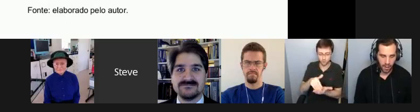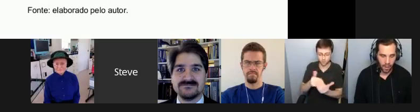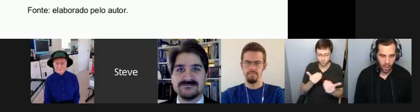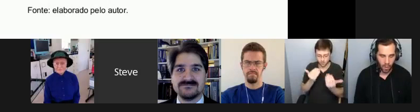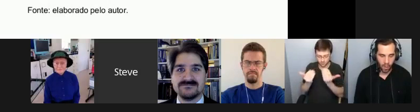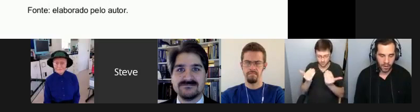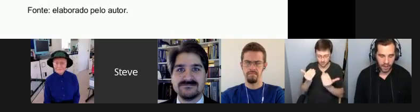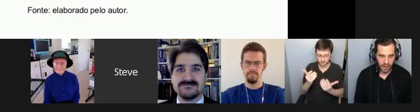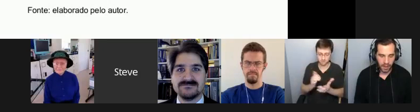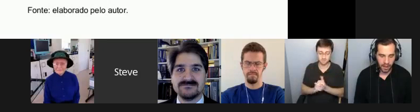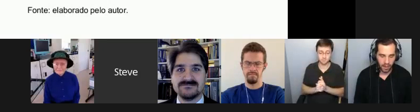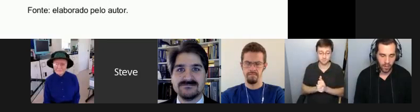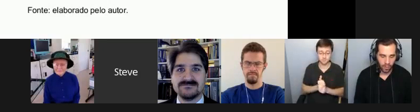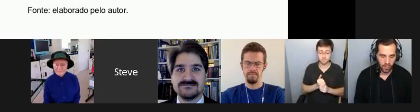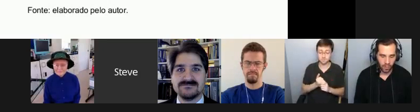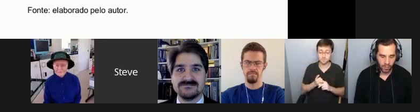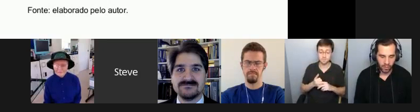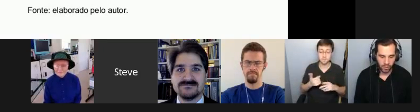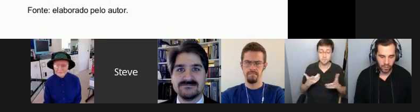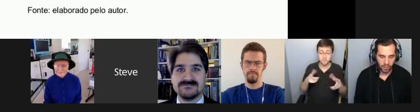identificar o que